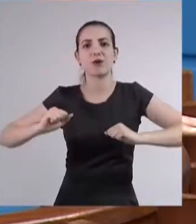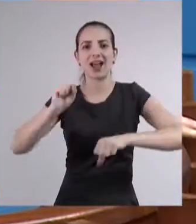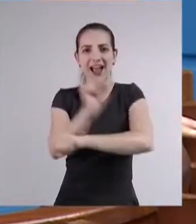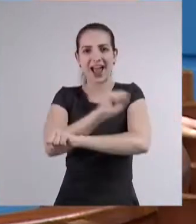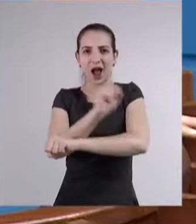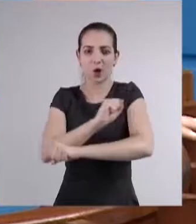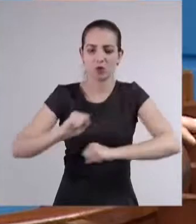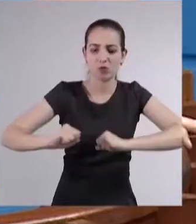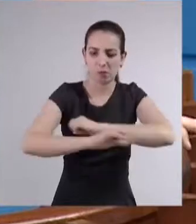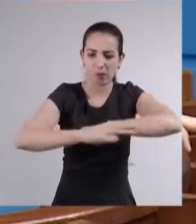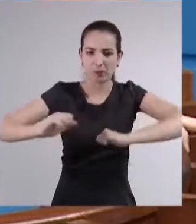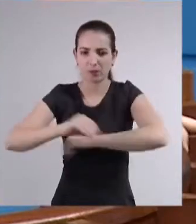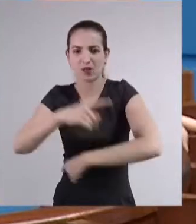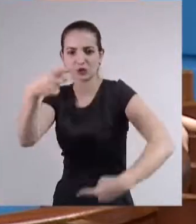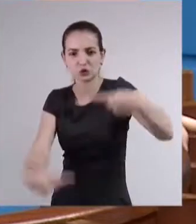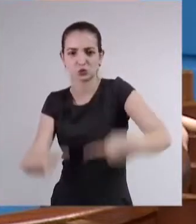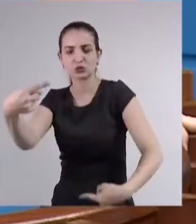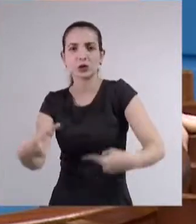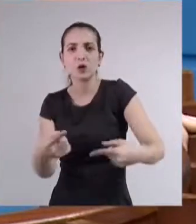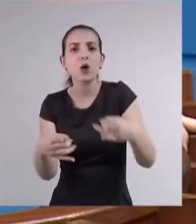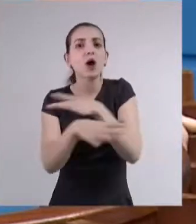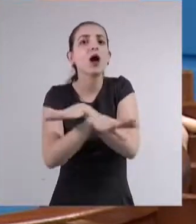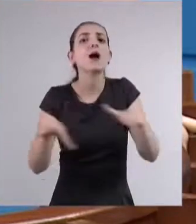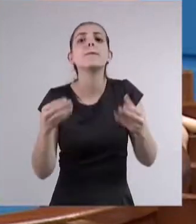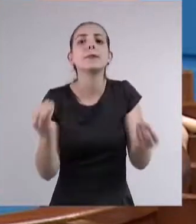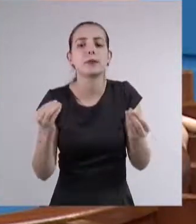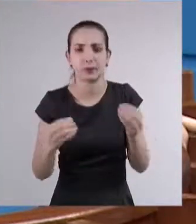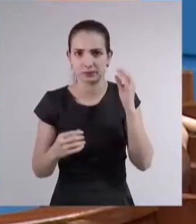do trânsito, como é que vai acabar?